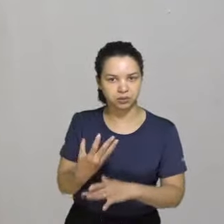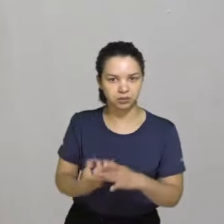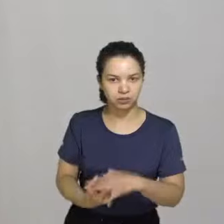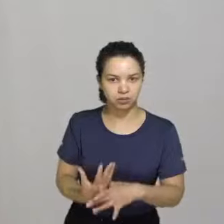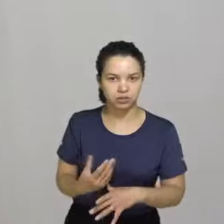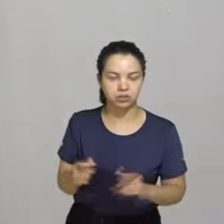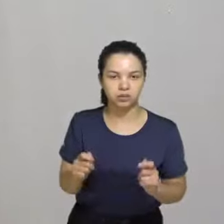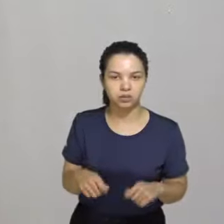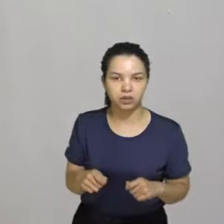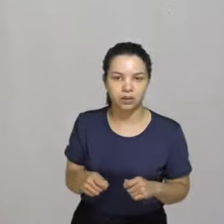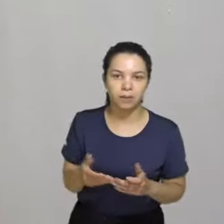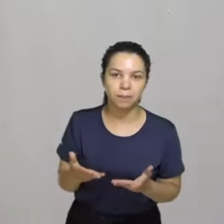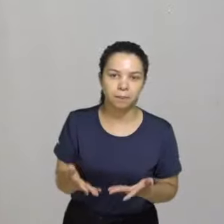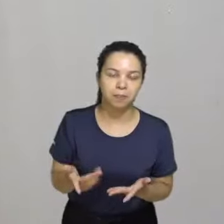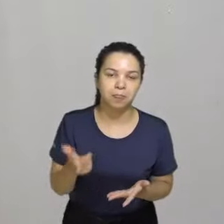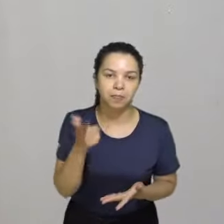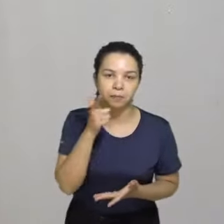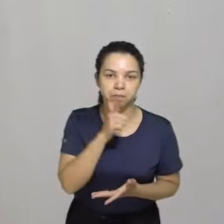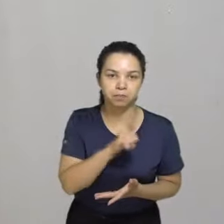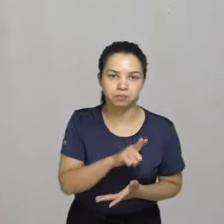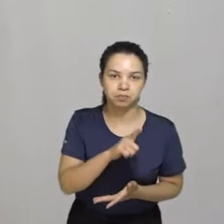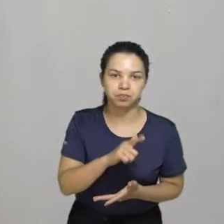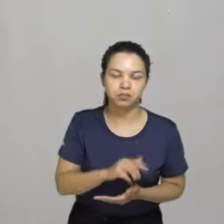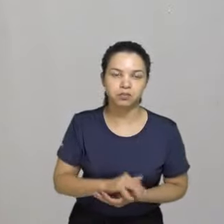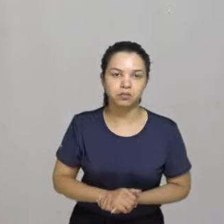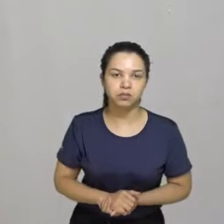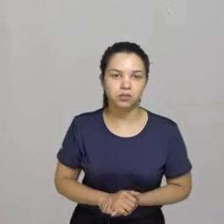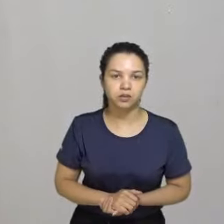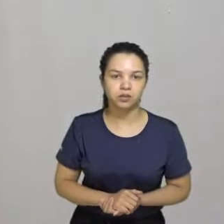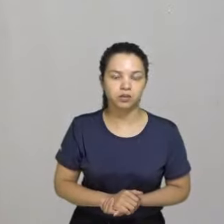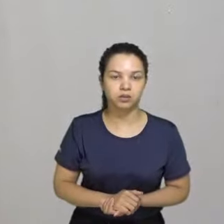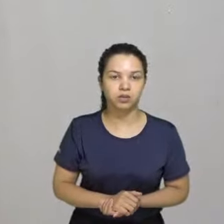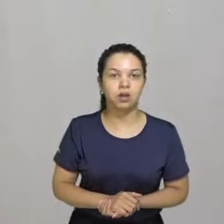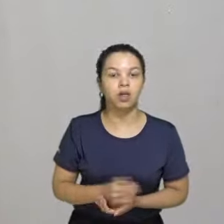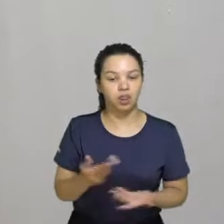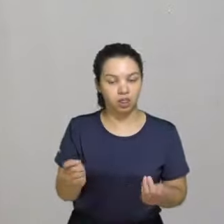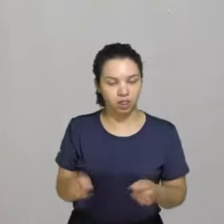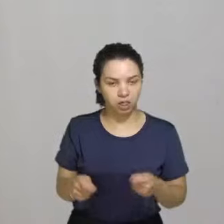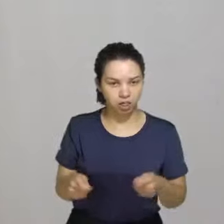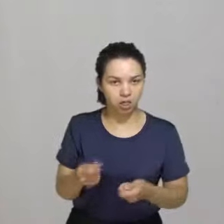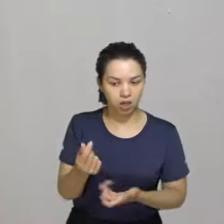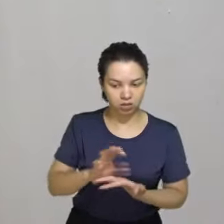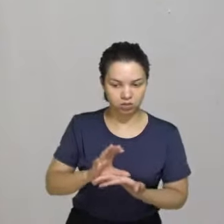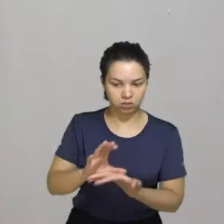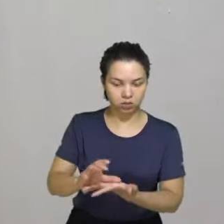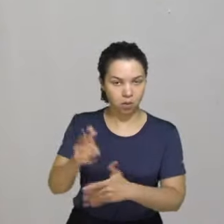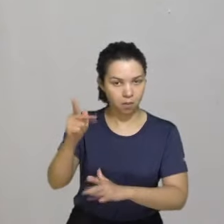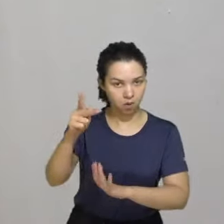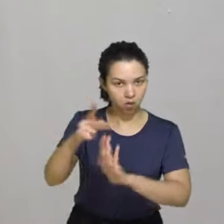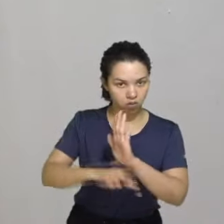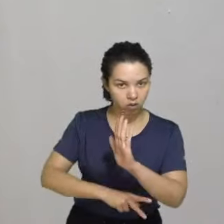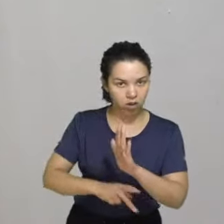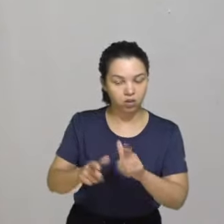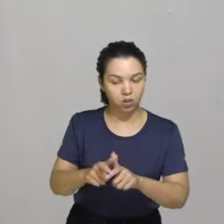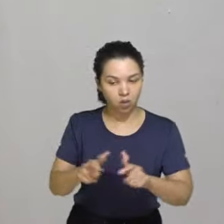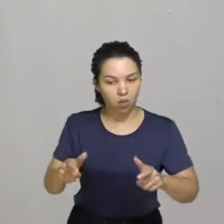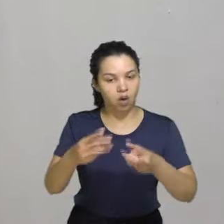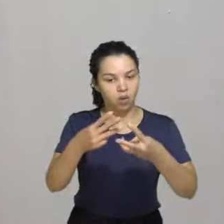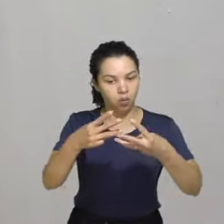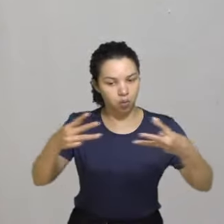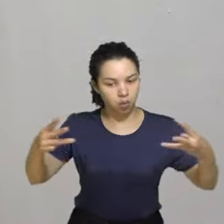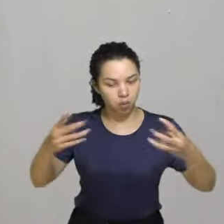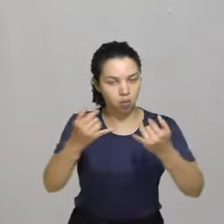com que ela consiga colocar esses recursos em projetos de ampliação de rede trifásica, de construção